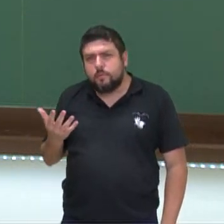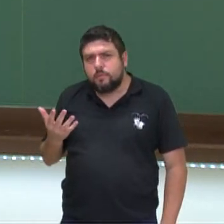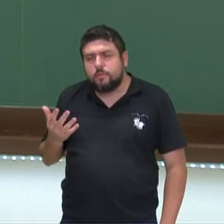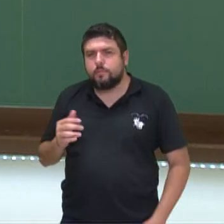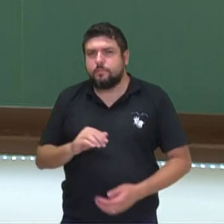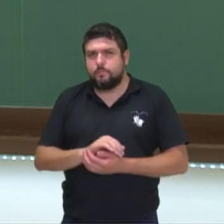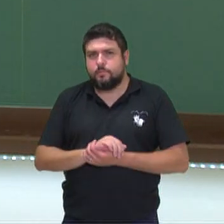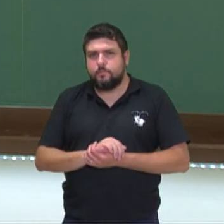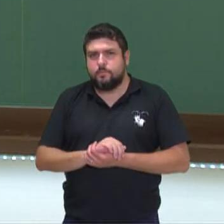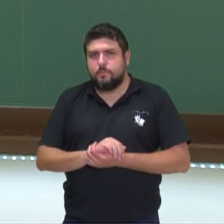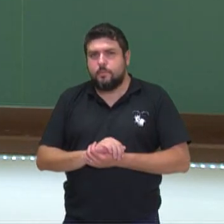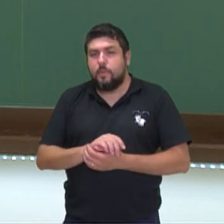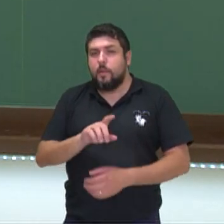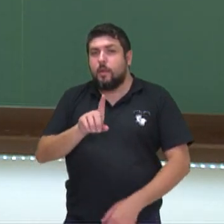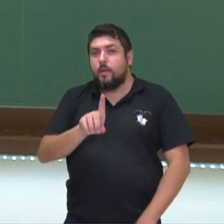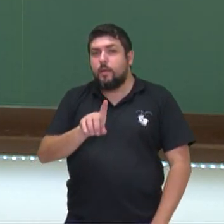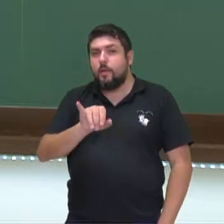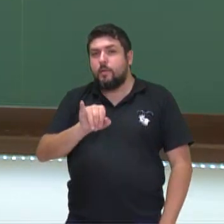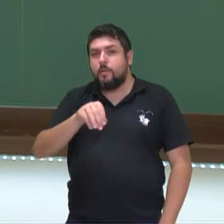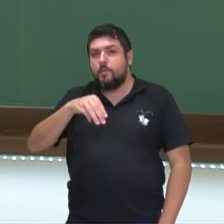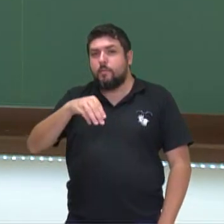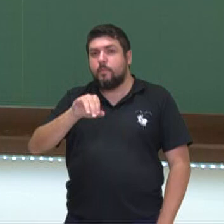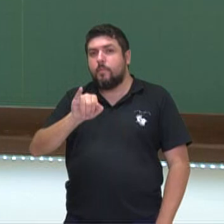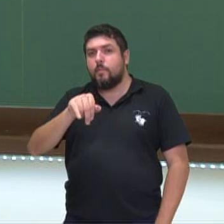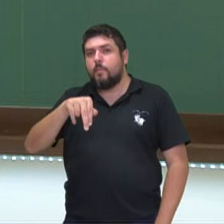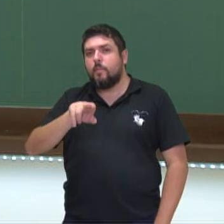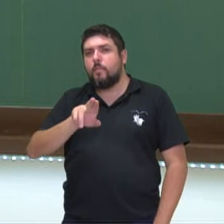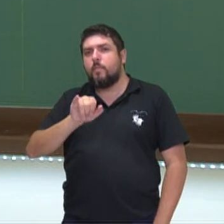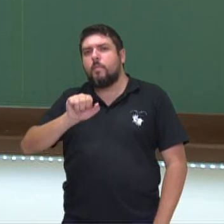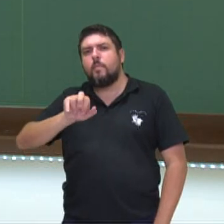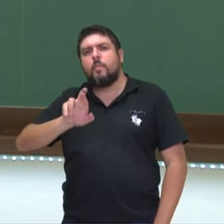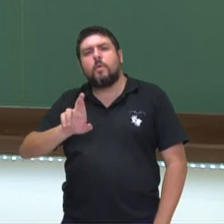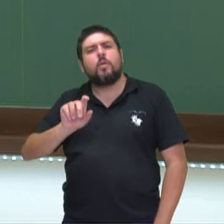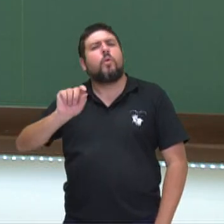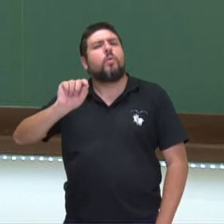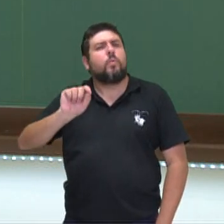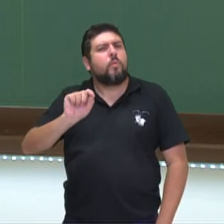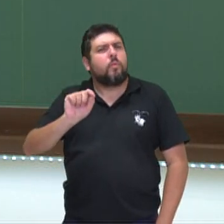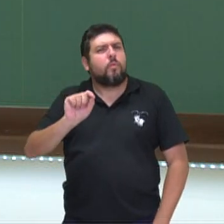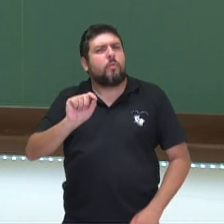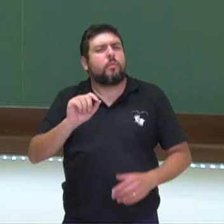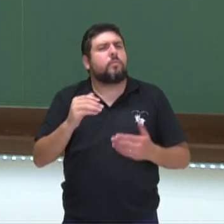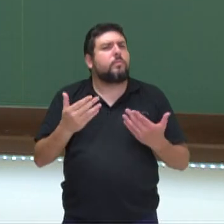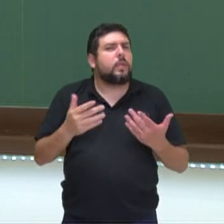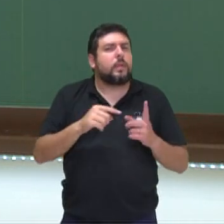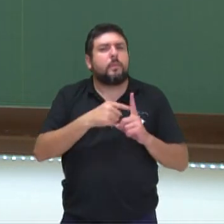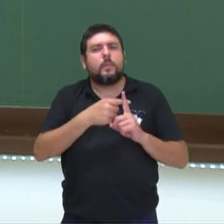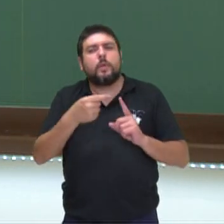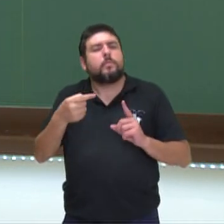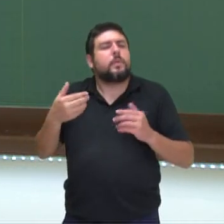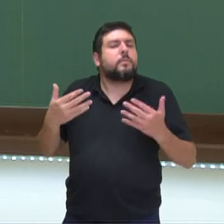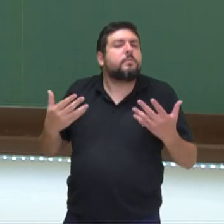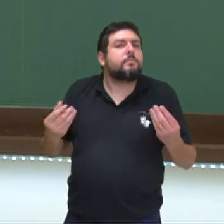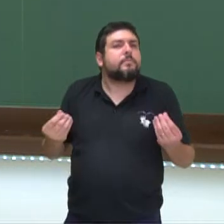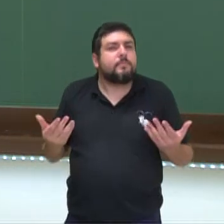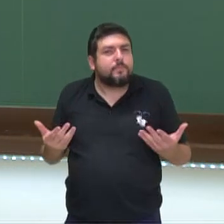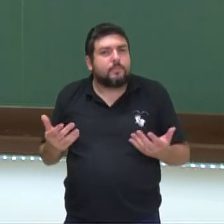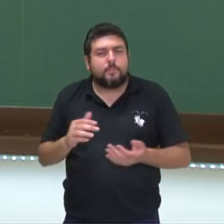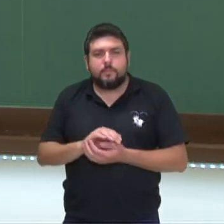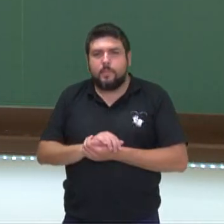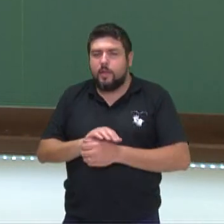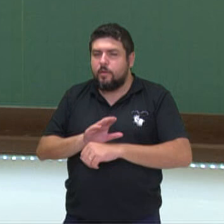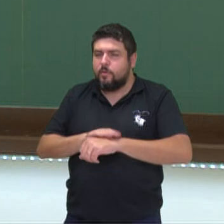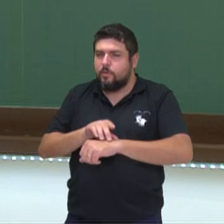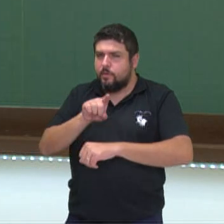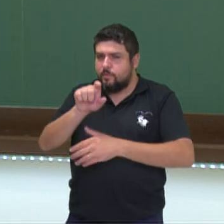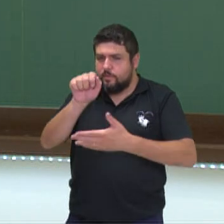palavrinha diminuir, qual é a operação que vem na cabeça de vocês? Então, a professora vai dar um tempinho